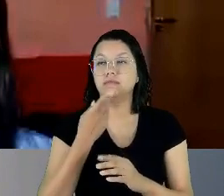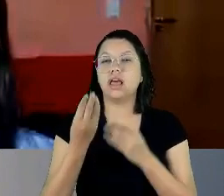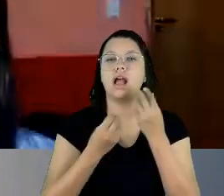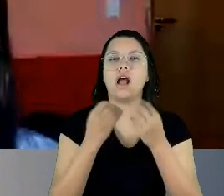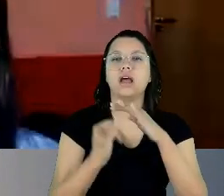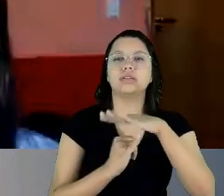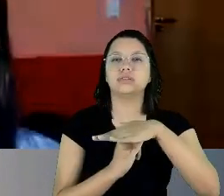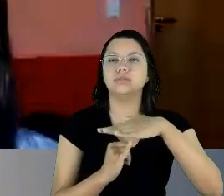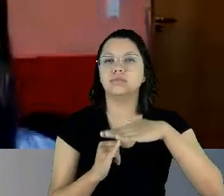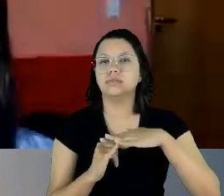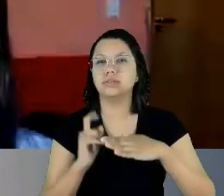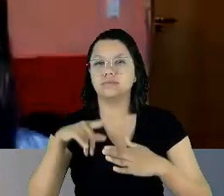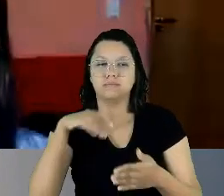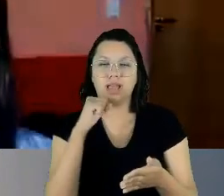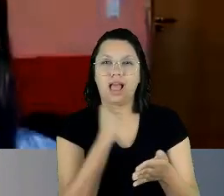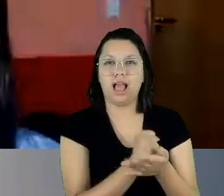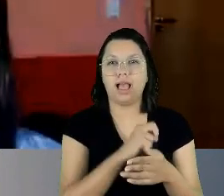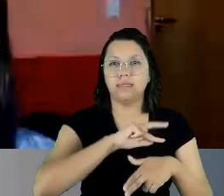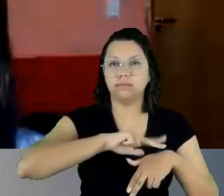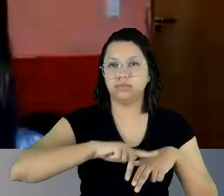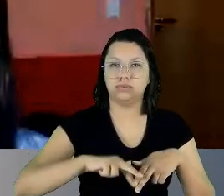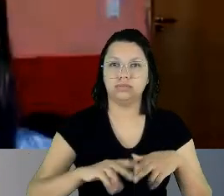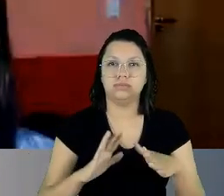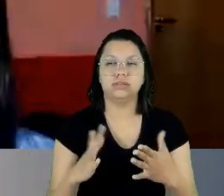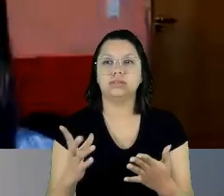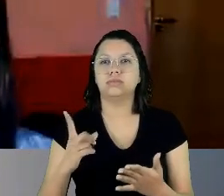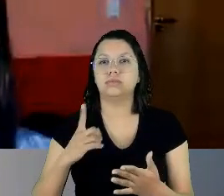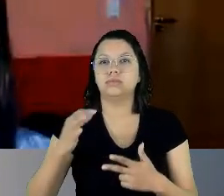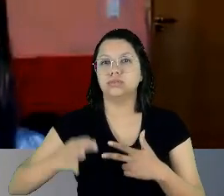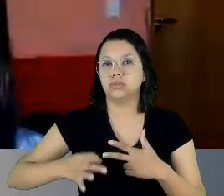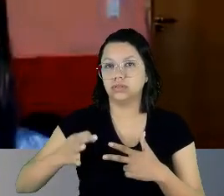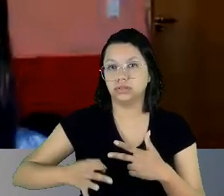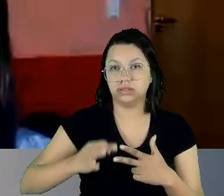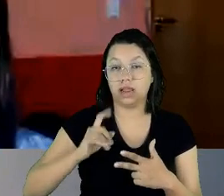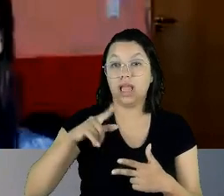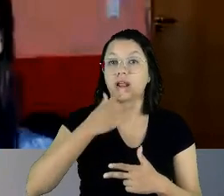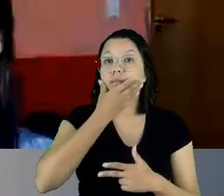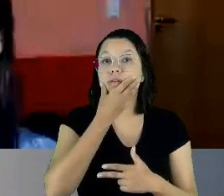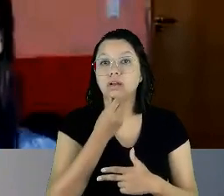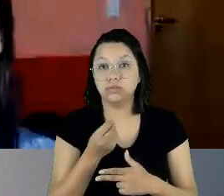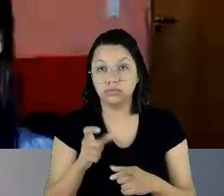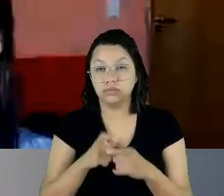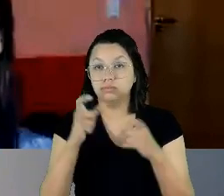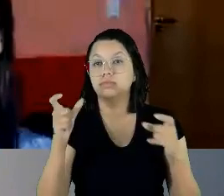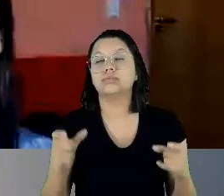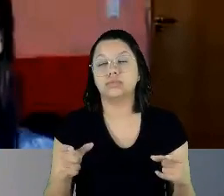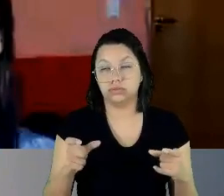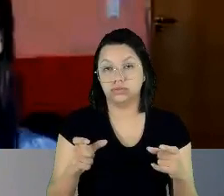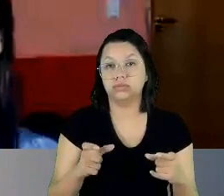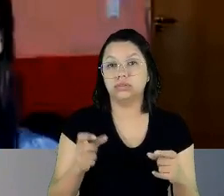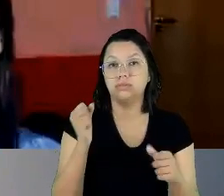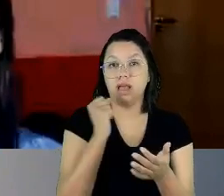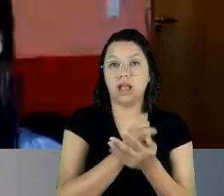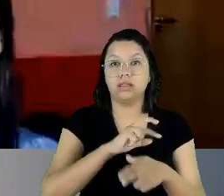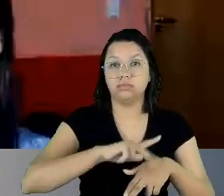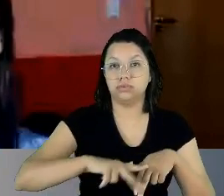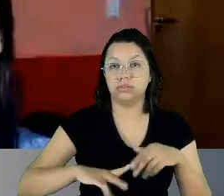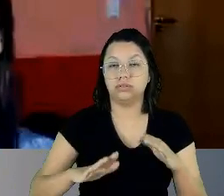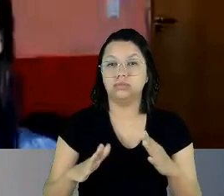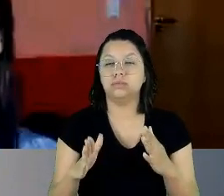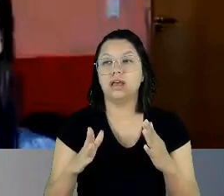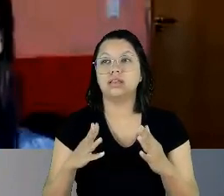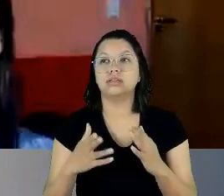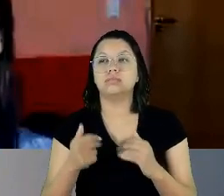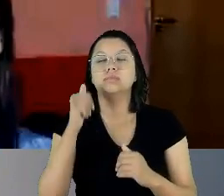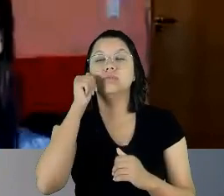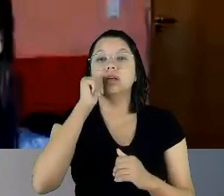que as instituições são marcadas por gênero. Então, o nosso judiciário, ele é masculino e marcado por gênero. Tanto é que as mulheres que entram